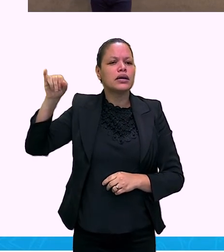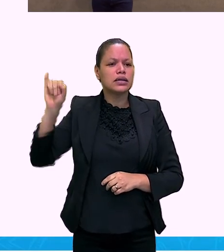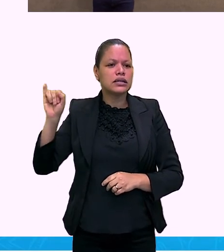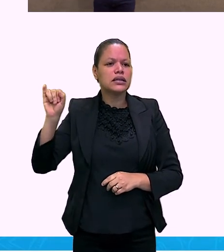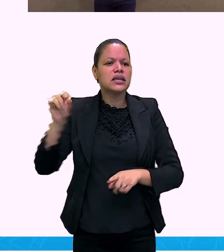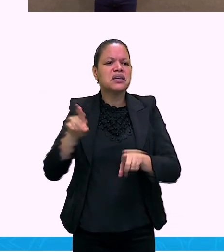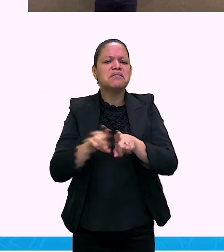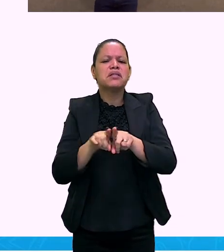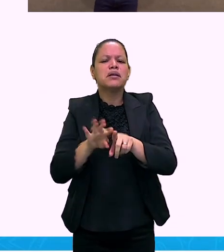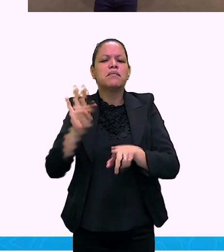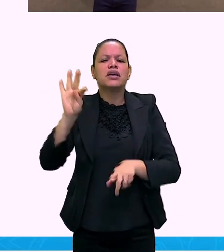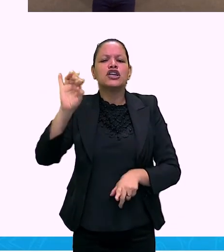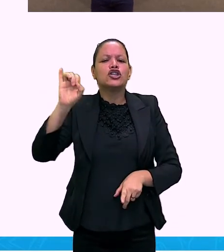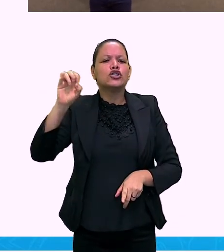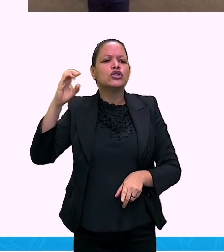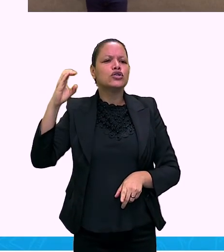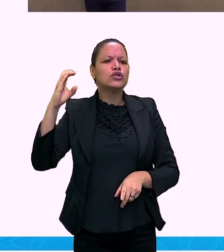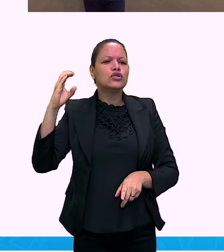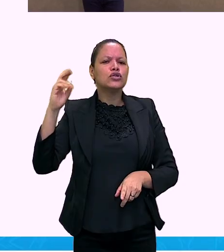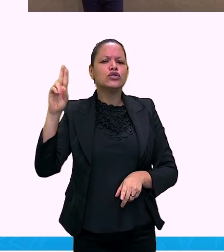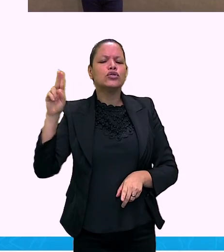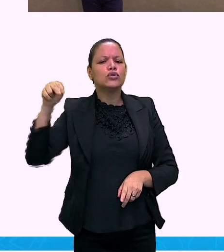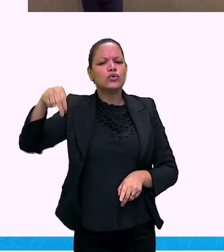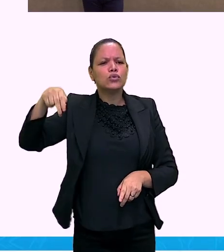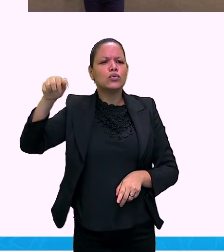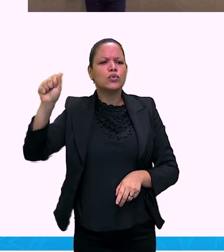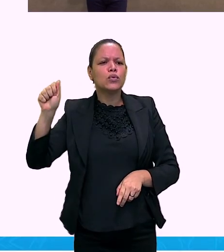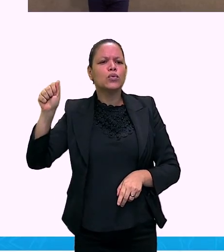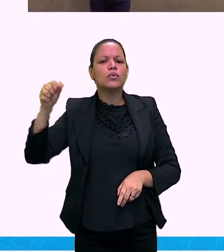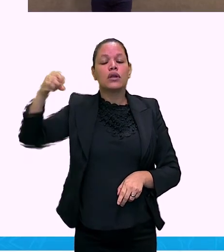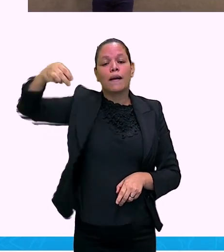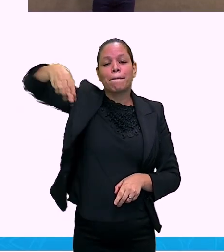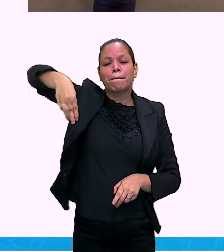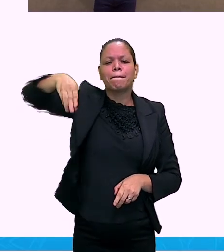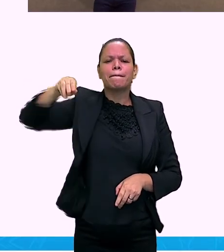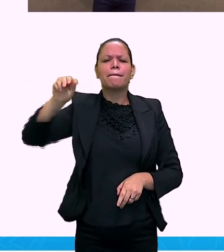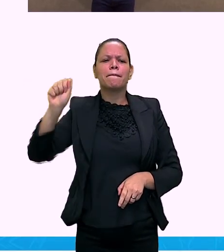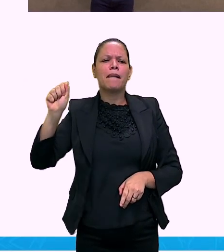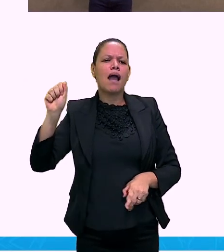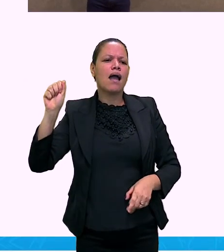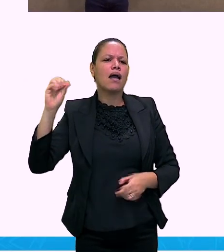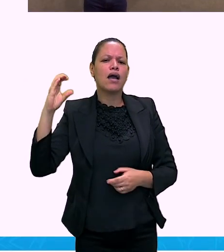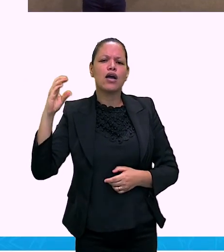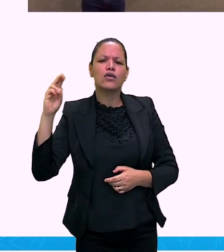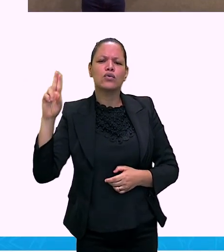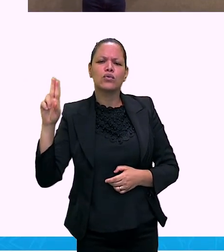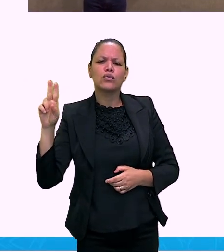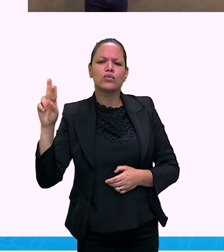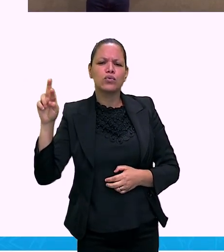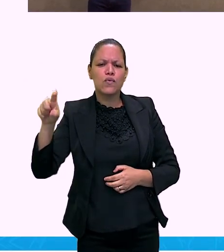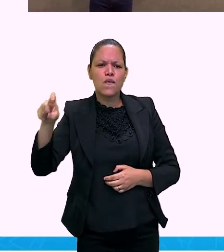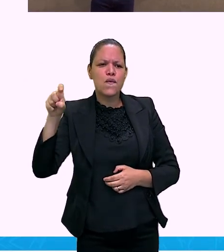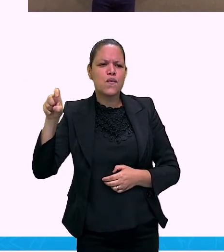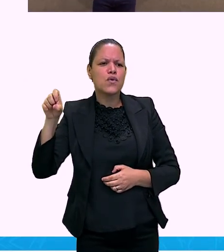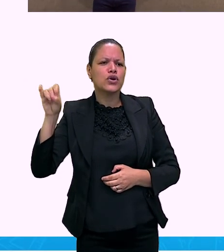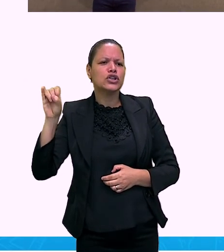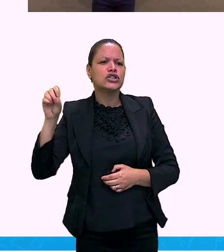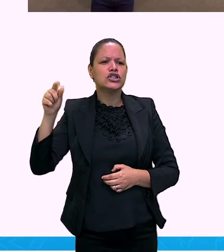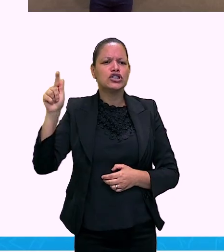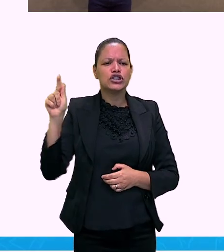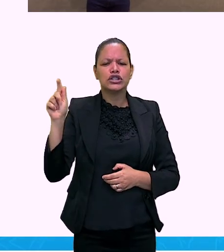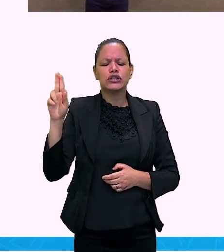mais conhecidas eu trouxe para vocês. Nós temos a Guarani, Ticuna,